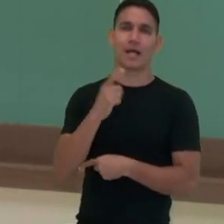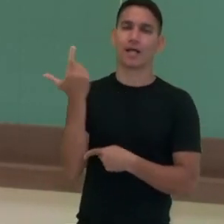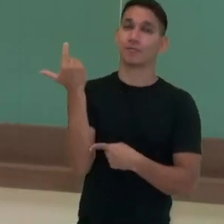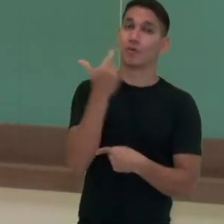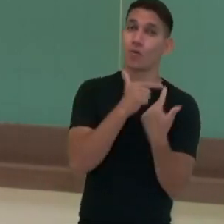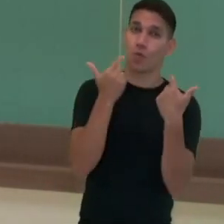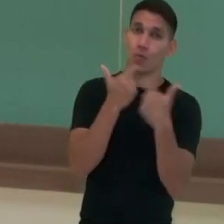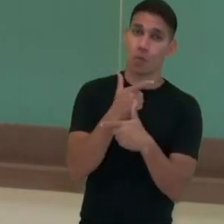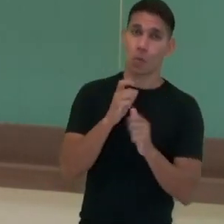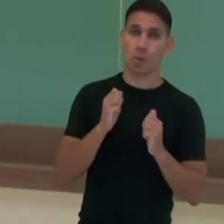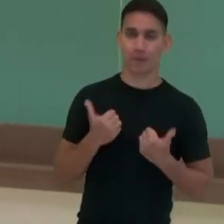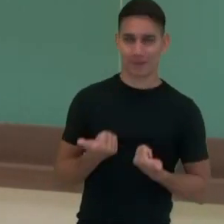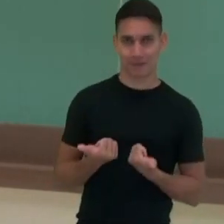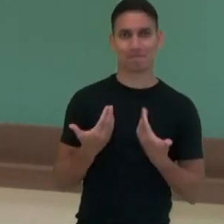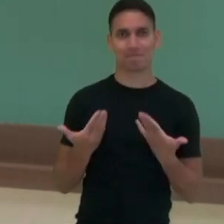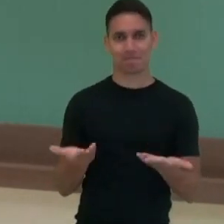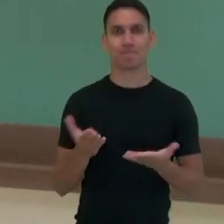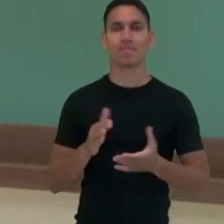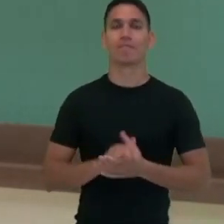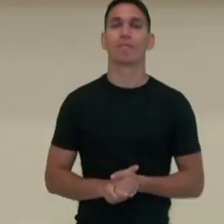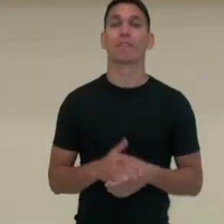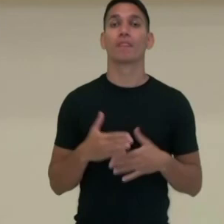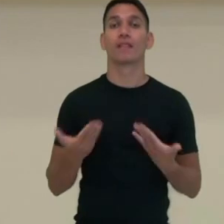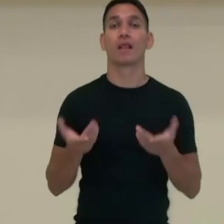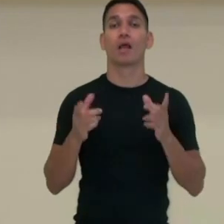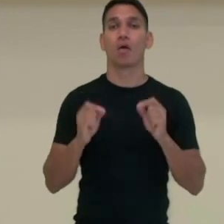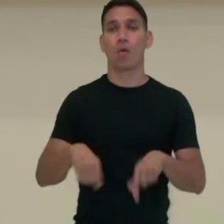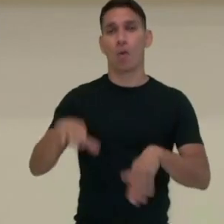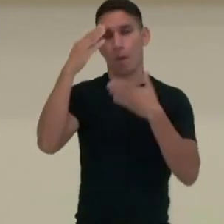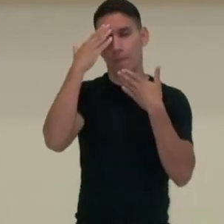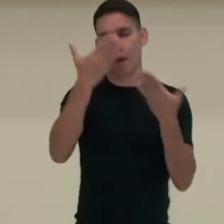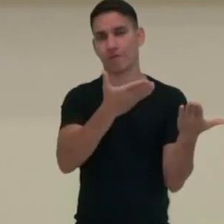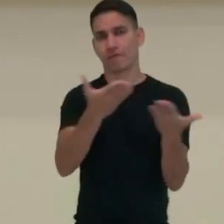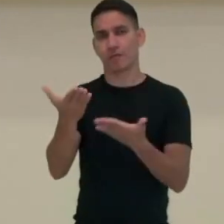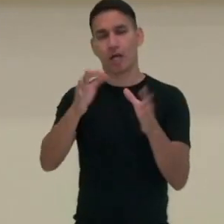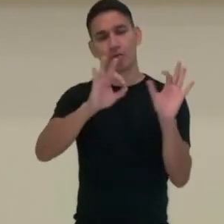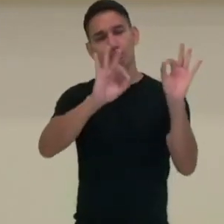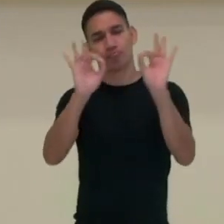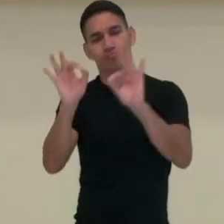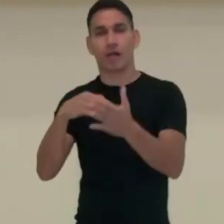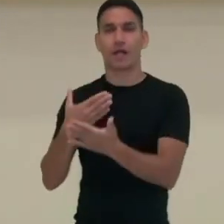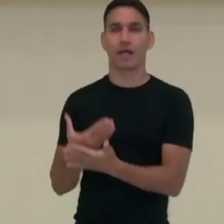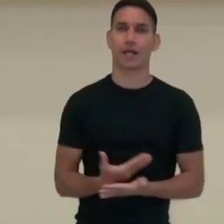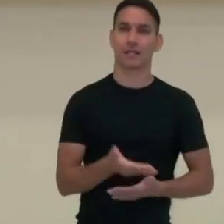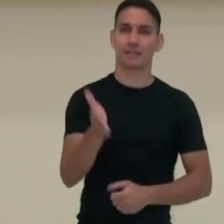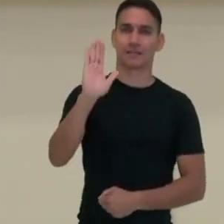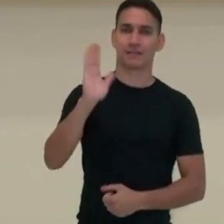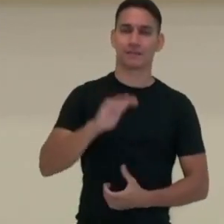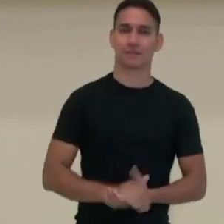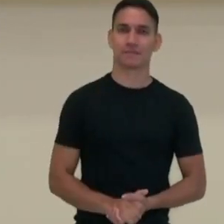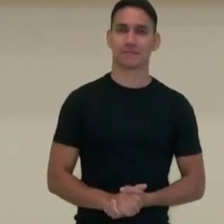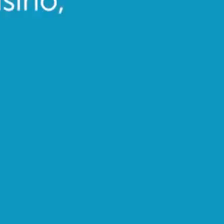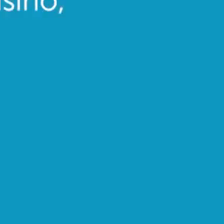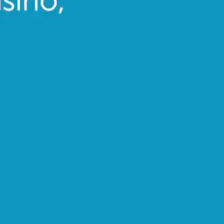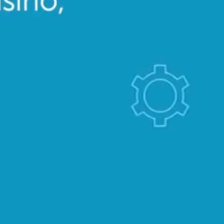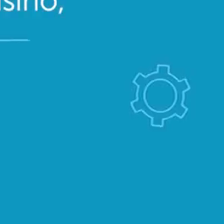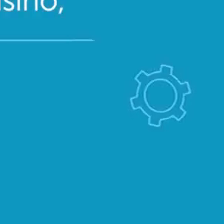por exemplo. Beleza? Bacana? Então, agradeço a todos vocês que acompanharam essa aula e até a próxima.